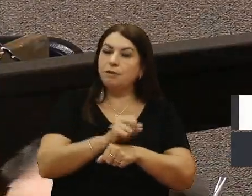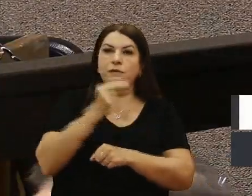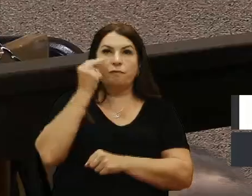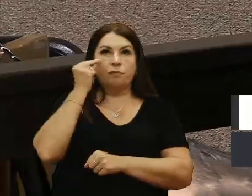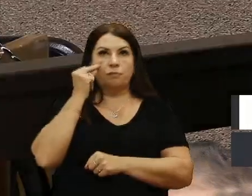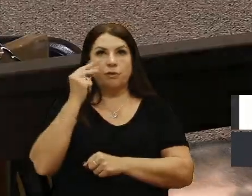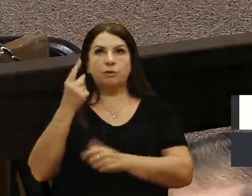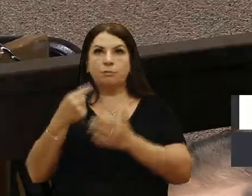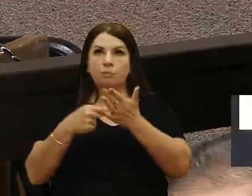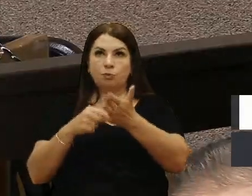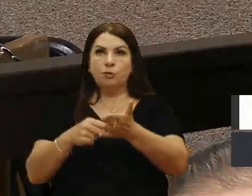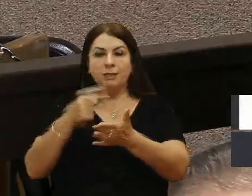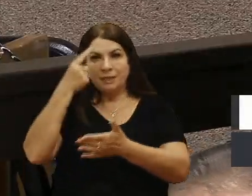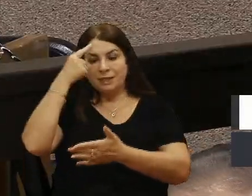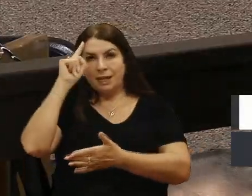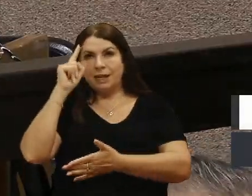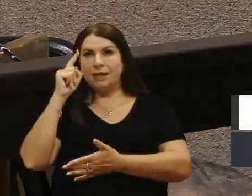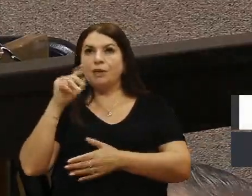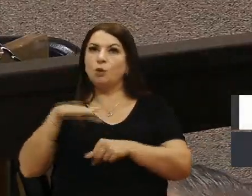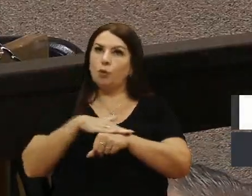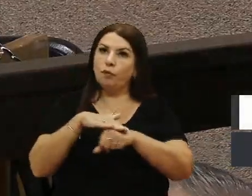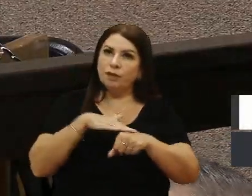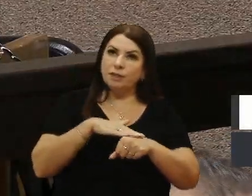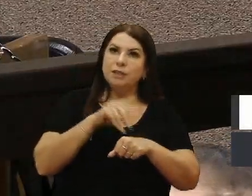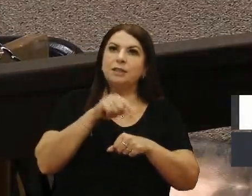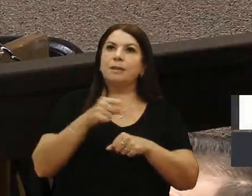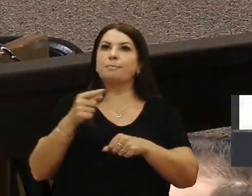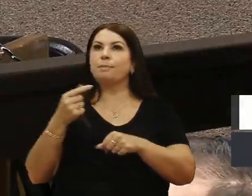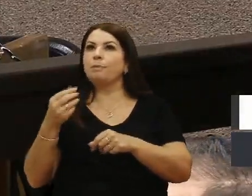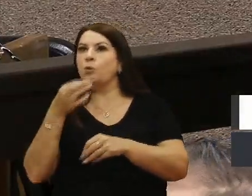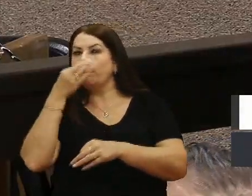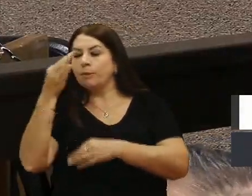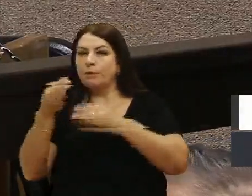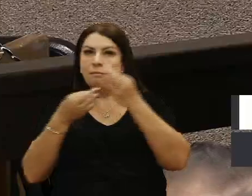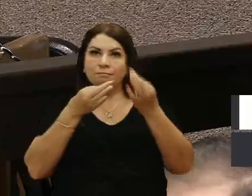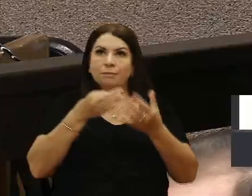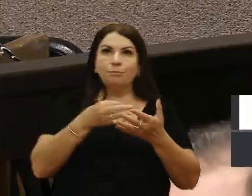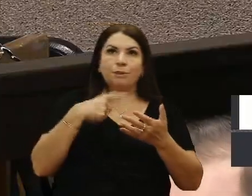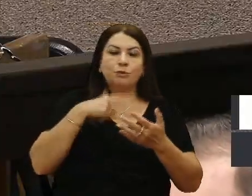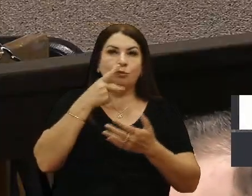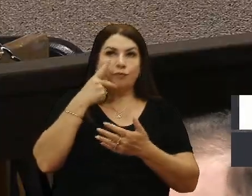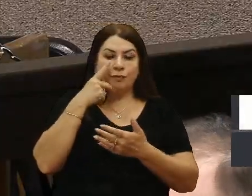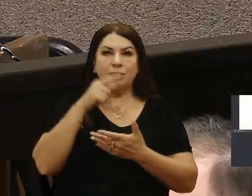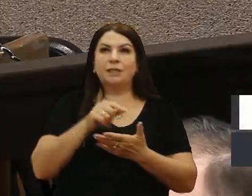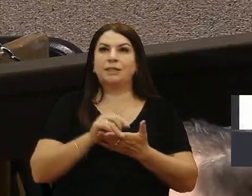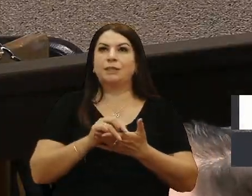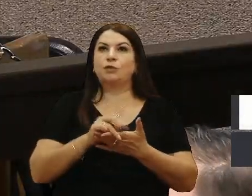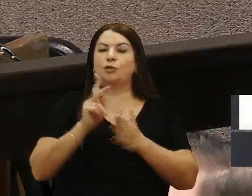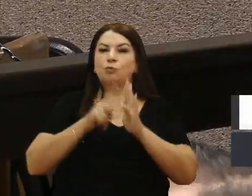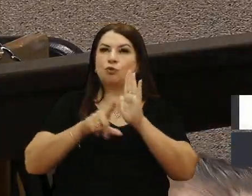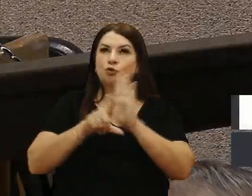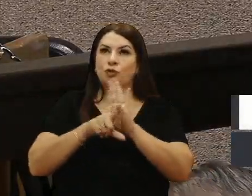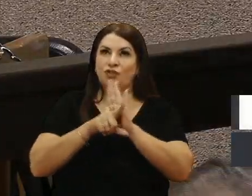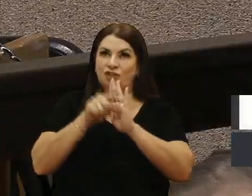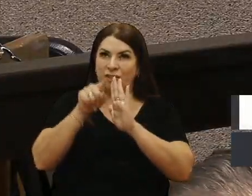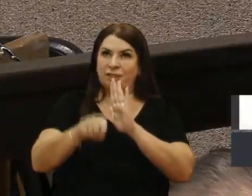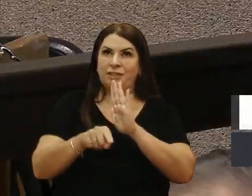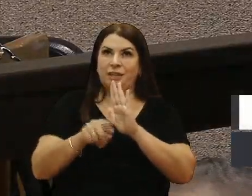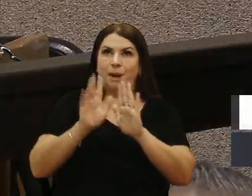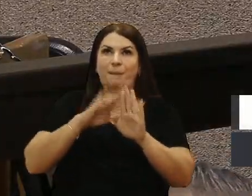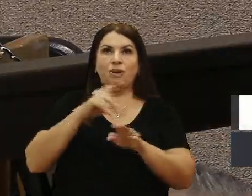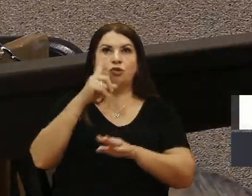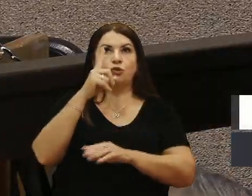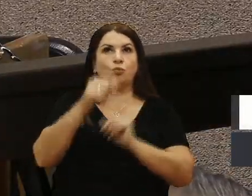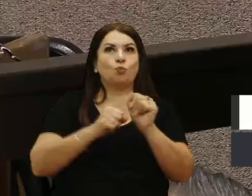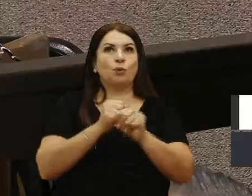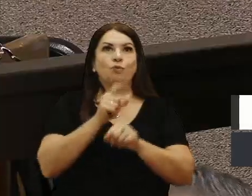me trouxe umas ideias, eu conversei com ele e trouxe outros posicionamentos. Mas eu estou falando de projetos que estão há mais de ano